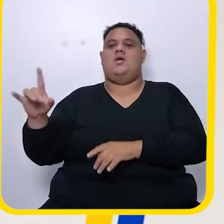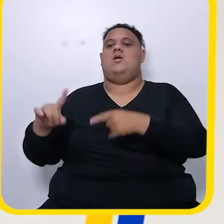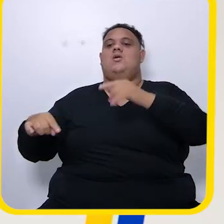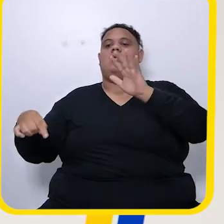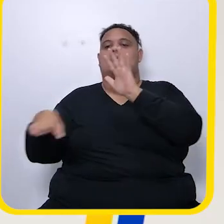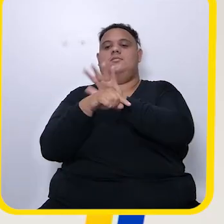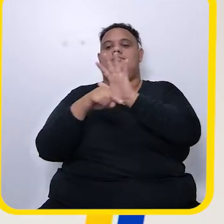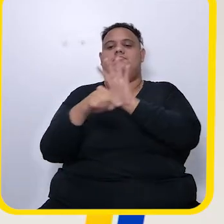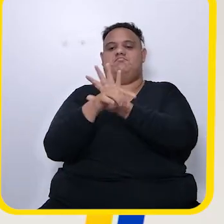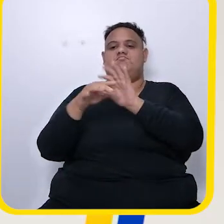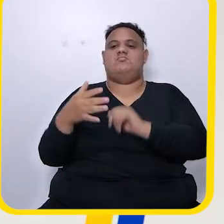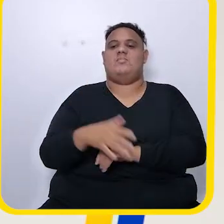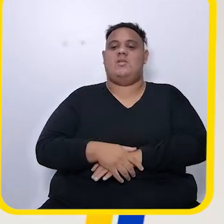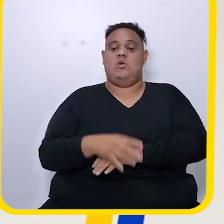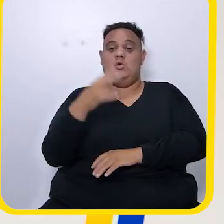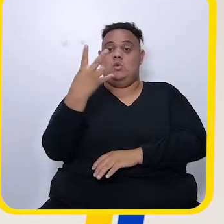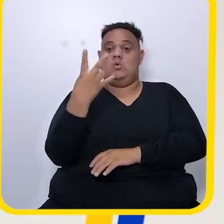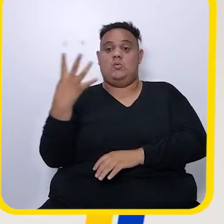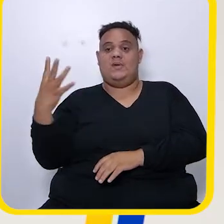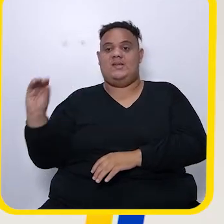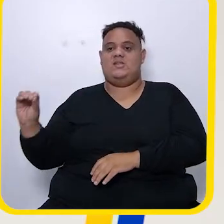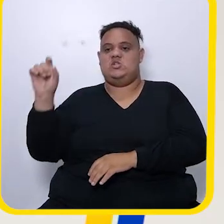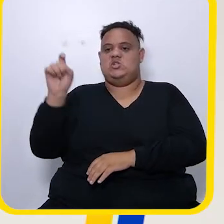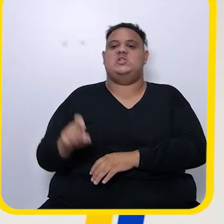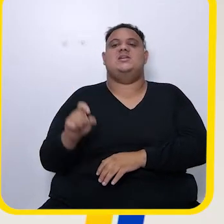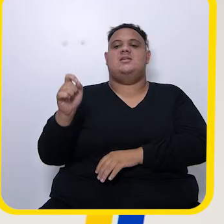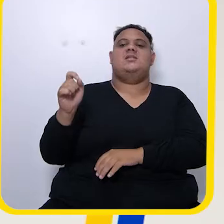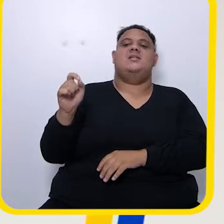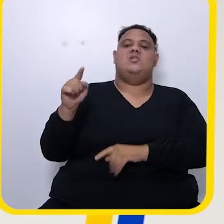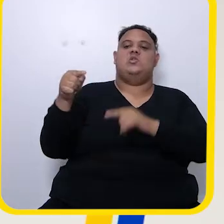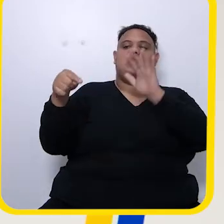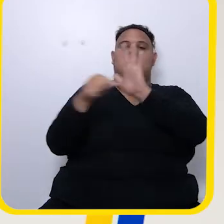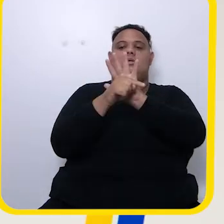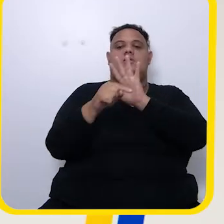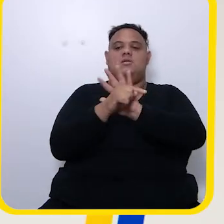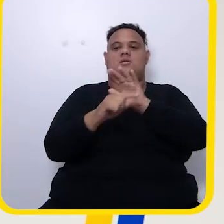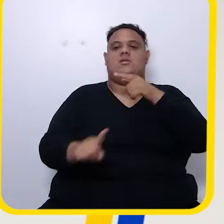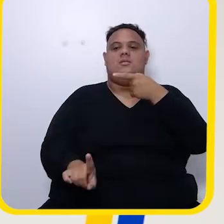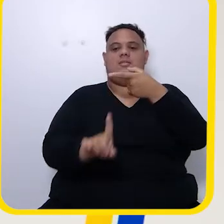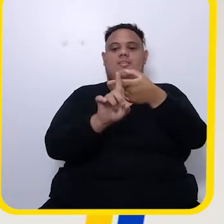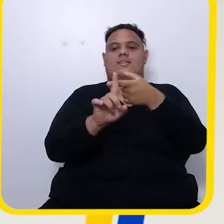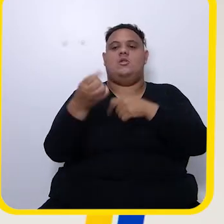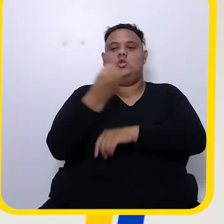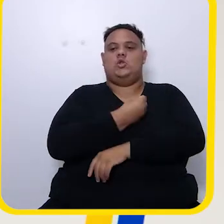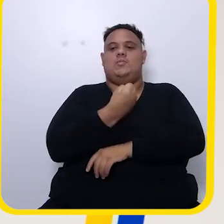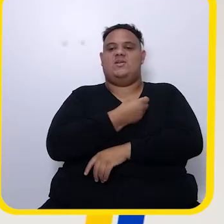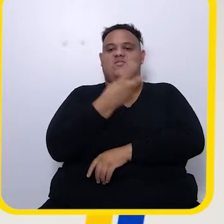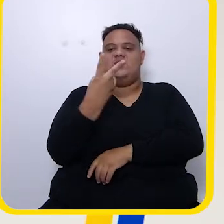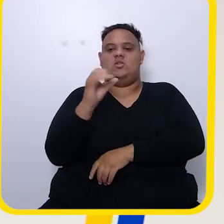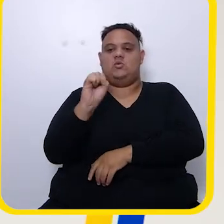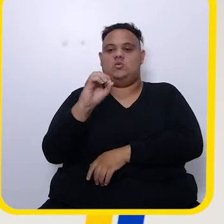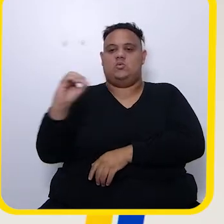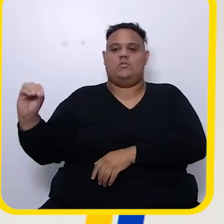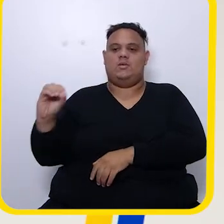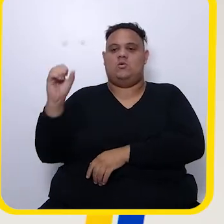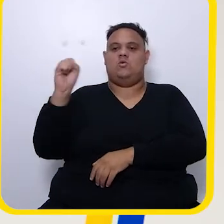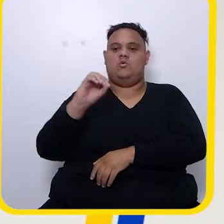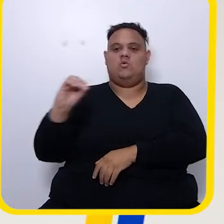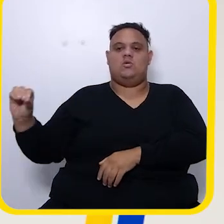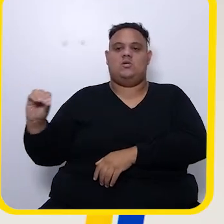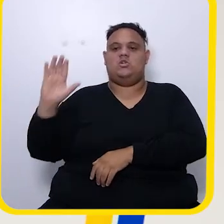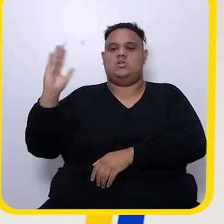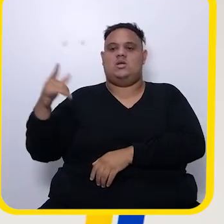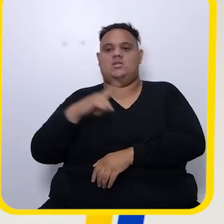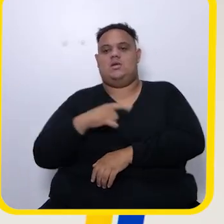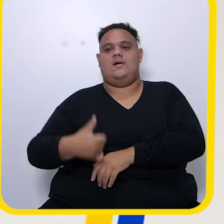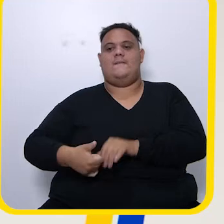subtraindo. O 240x está subtraindo, passa somando. E esse número aí, ó, 28.800, já está aqui